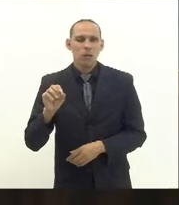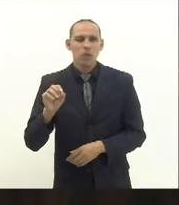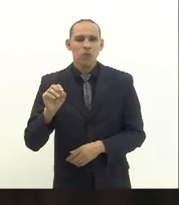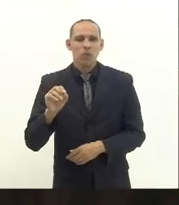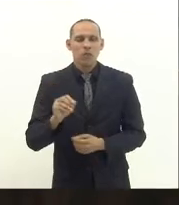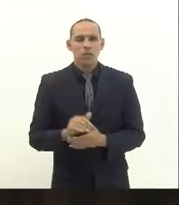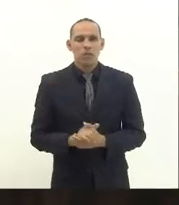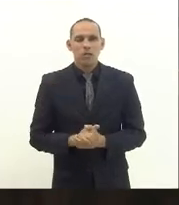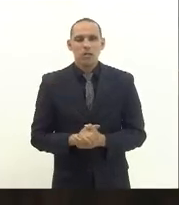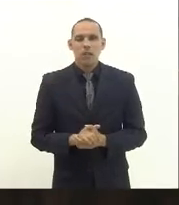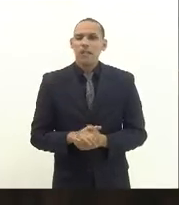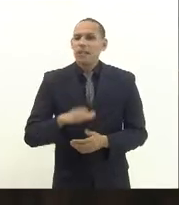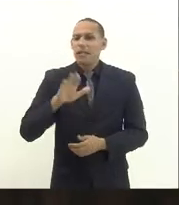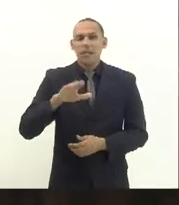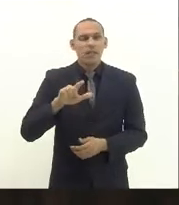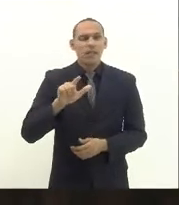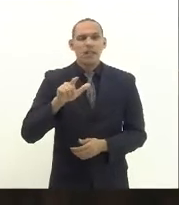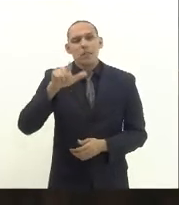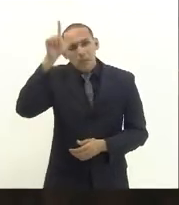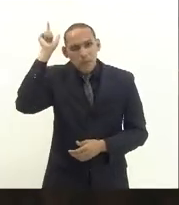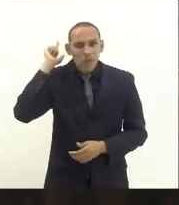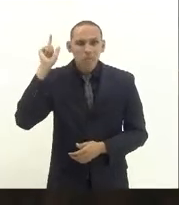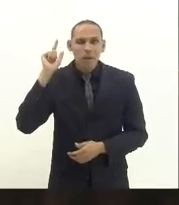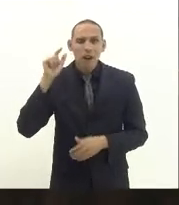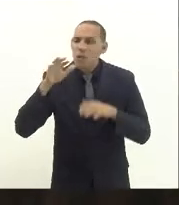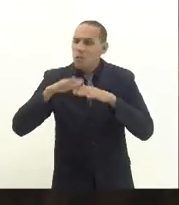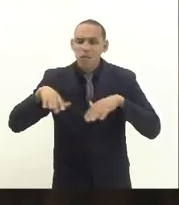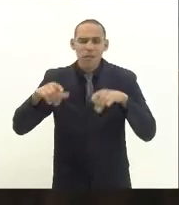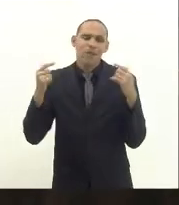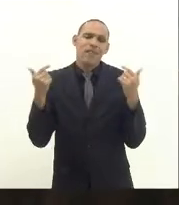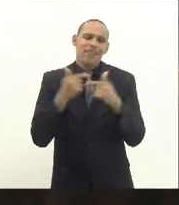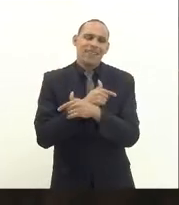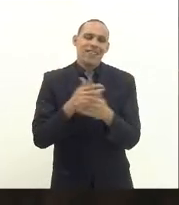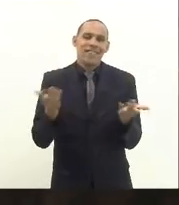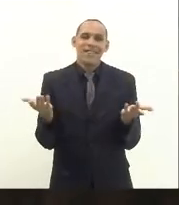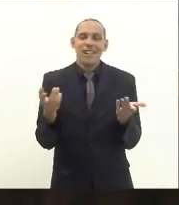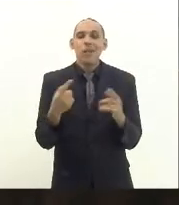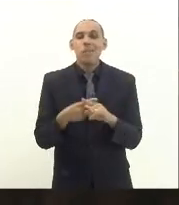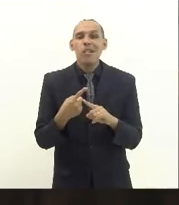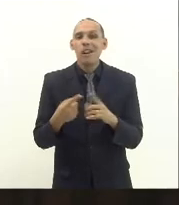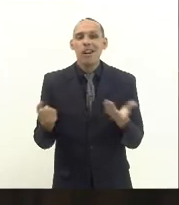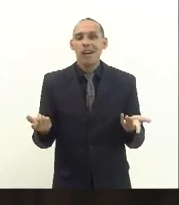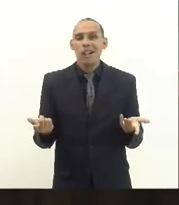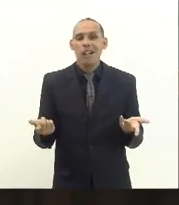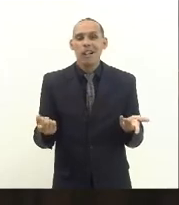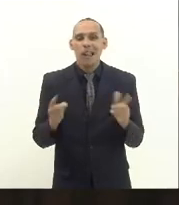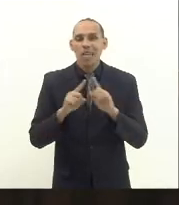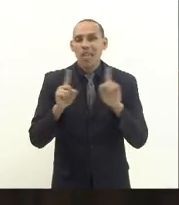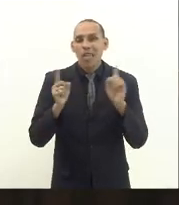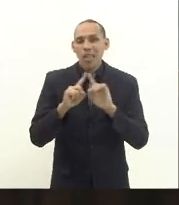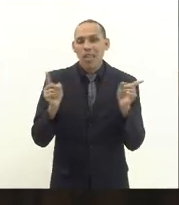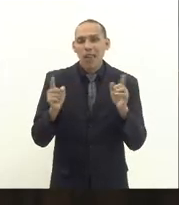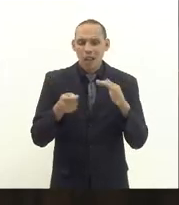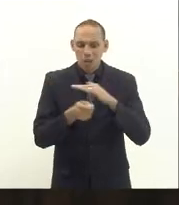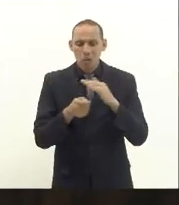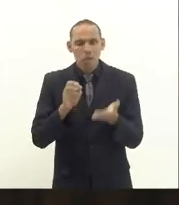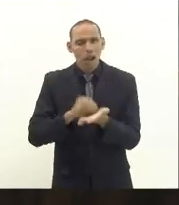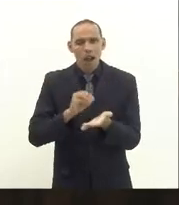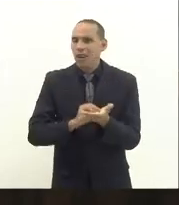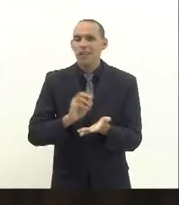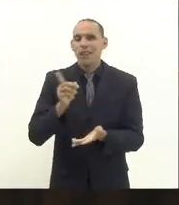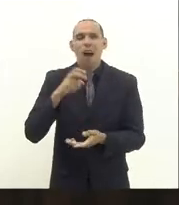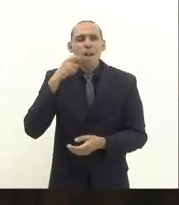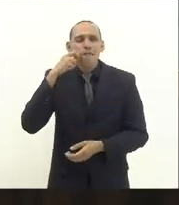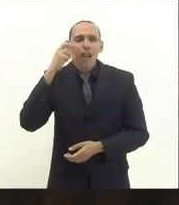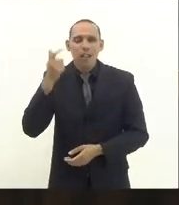eu e Luís unanimidade ele sair só ri já não é da não foi mais a reclamação da falta de investimento a falta de